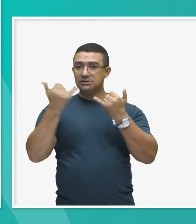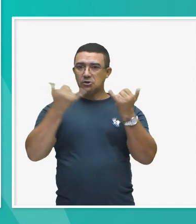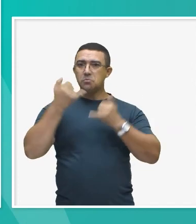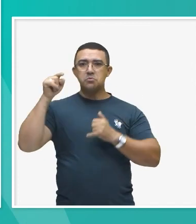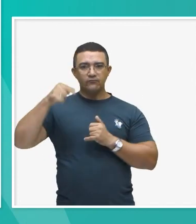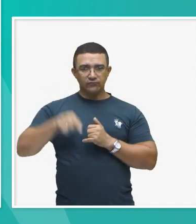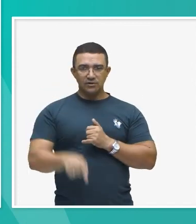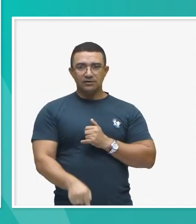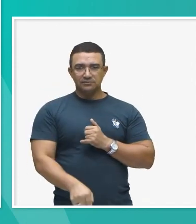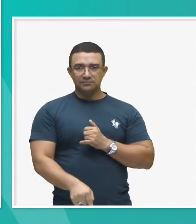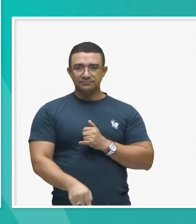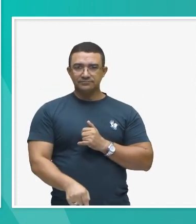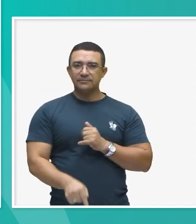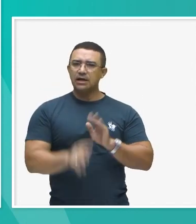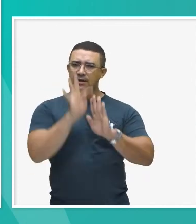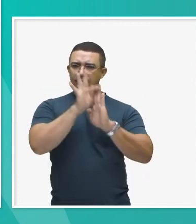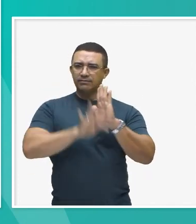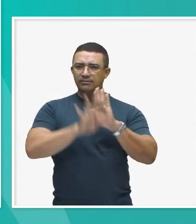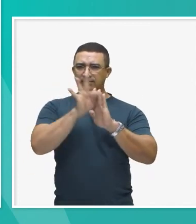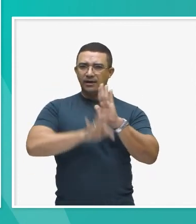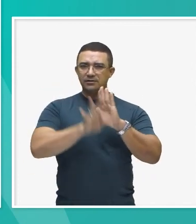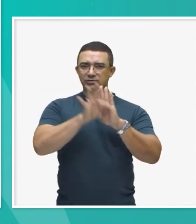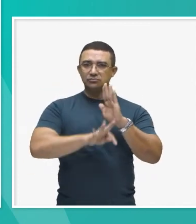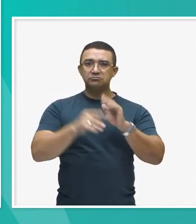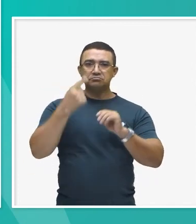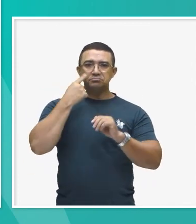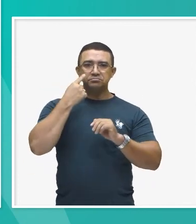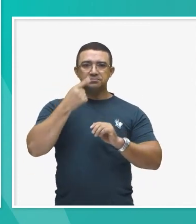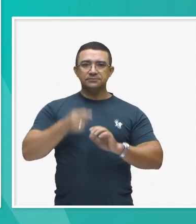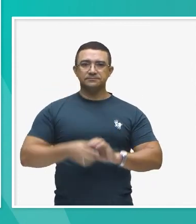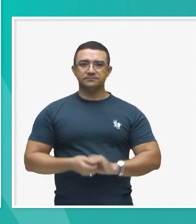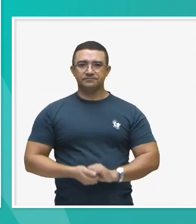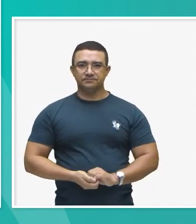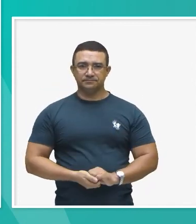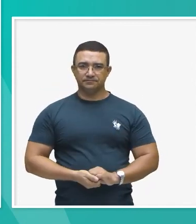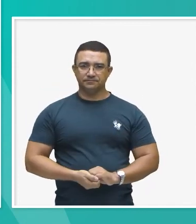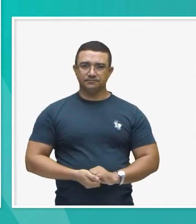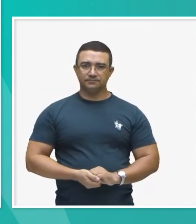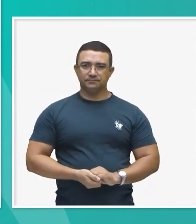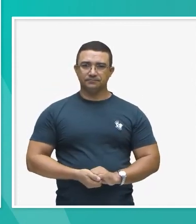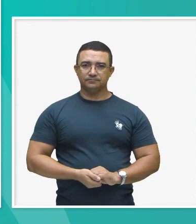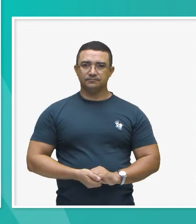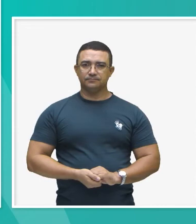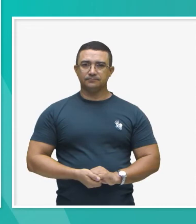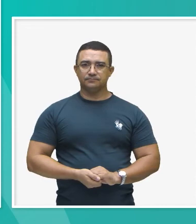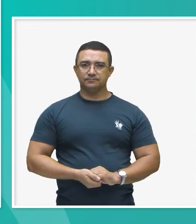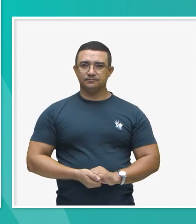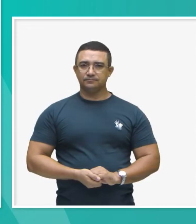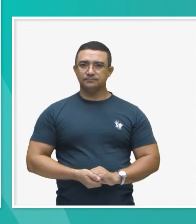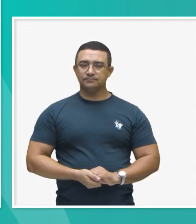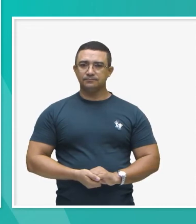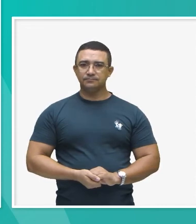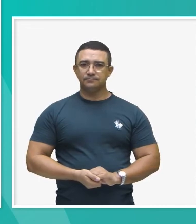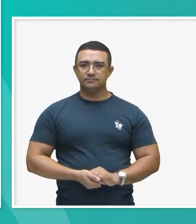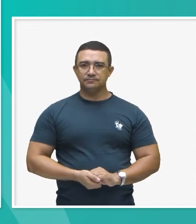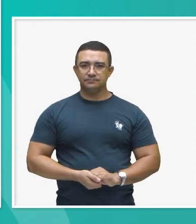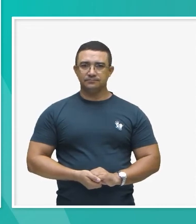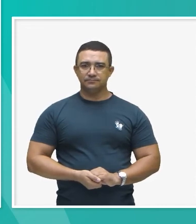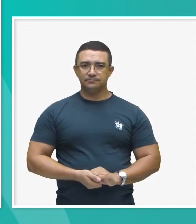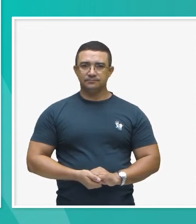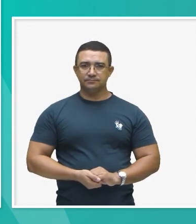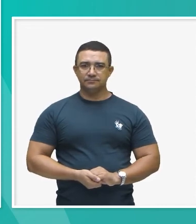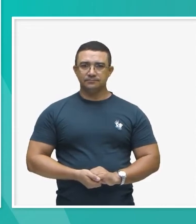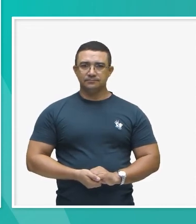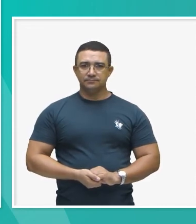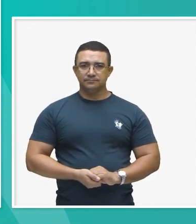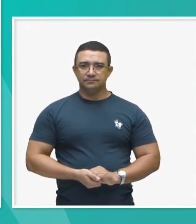Então, esse texto aí que vocês estão vendo, in the past, conservation groups such as Sea Shepherd have mounted